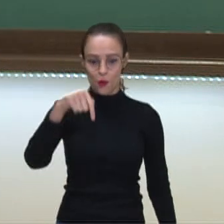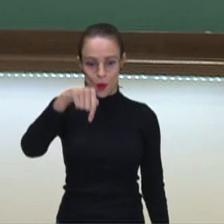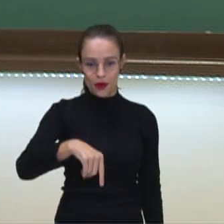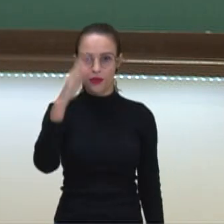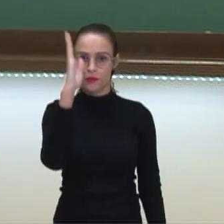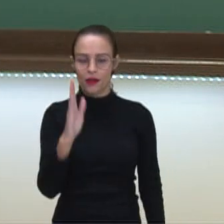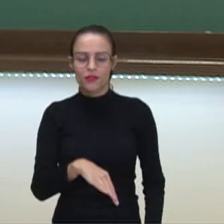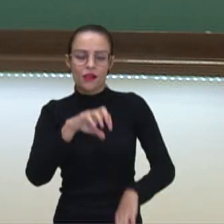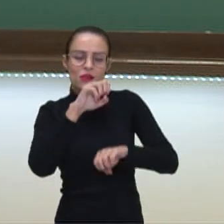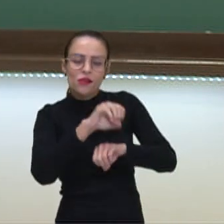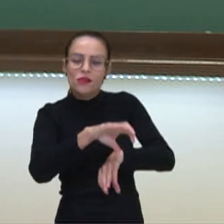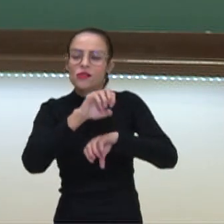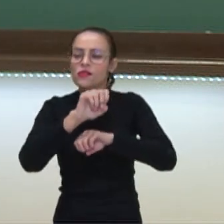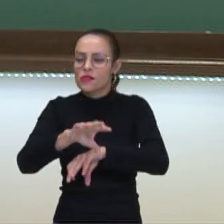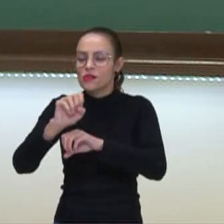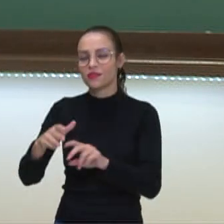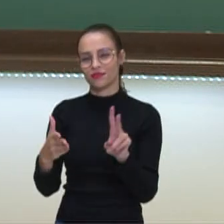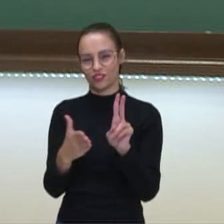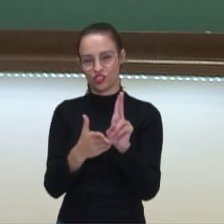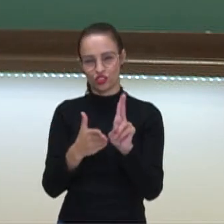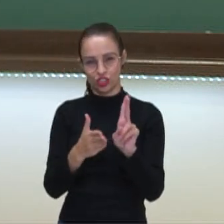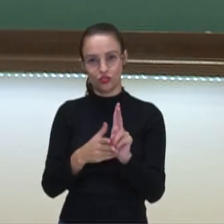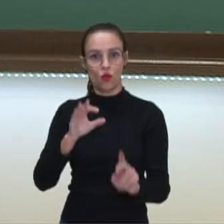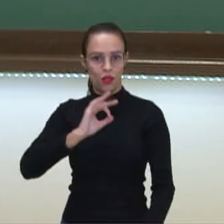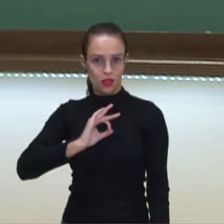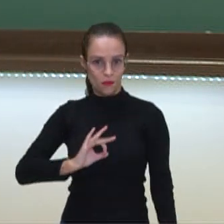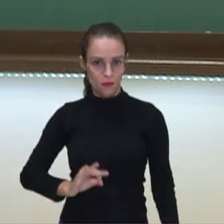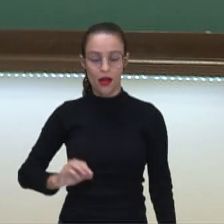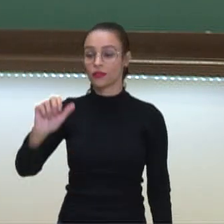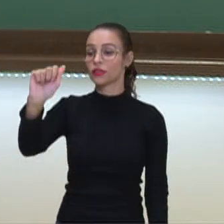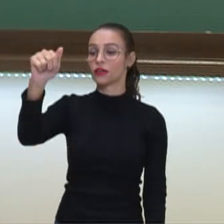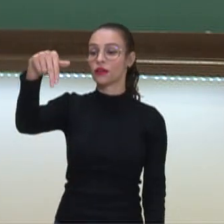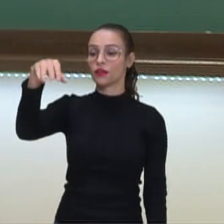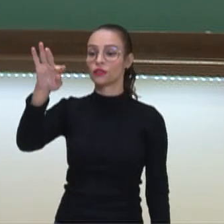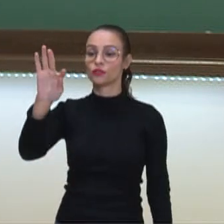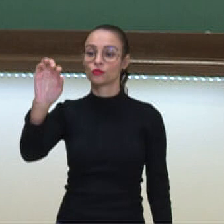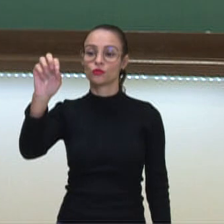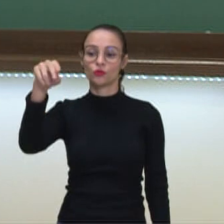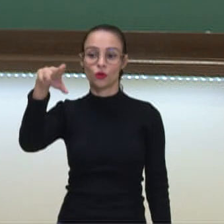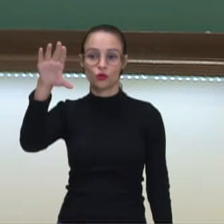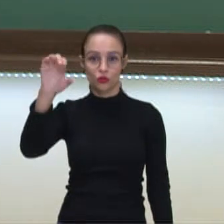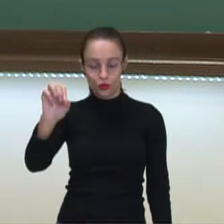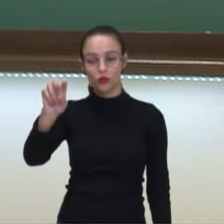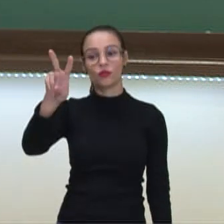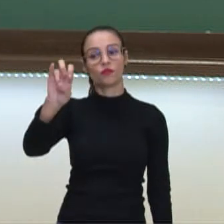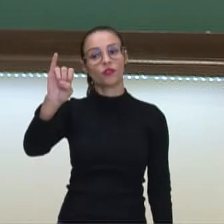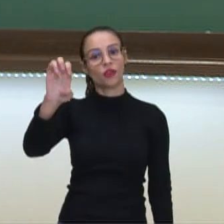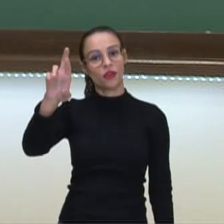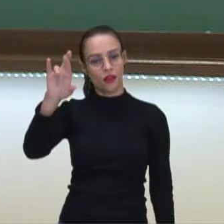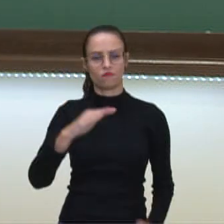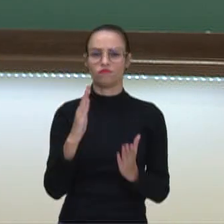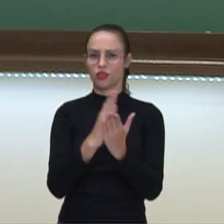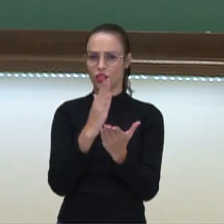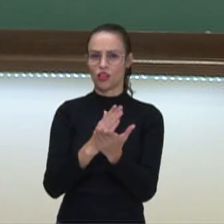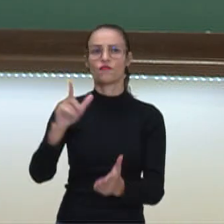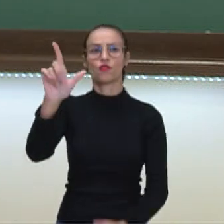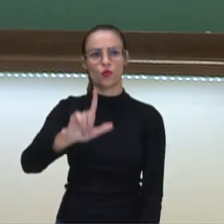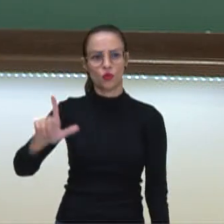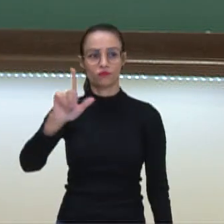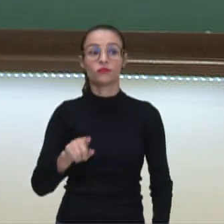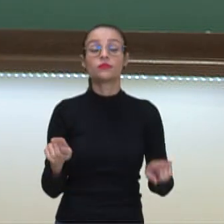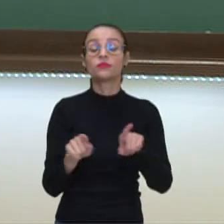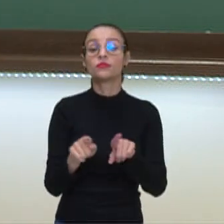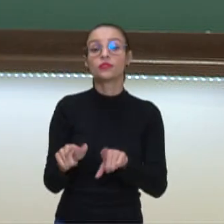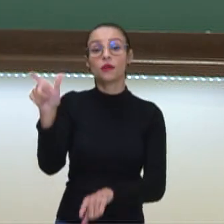pelos seus sermões, né, os sermões do Padre Antônio Vieira, obras de literatura importante, e também Winston Churchill, né,